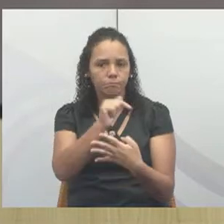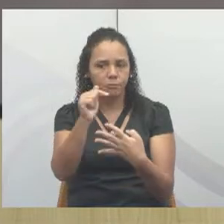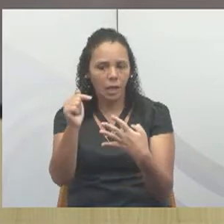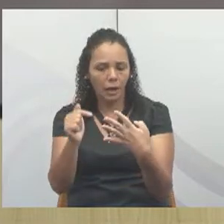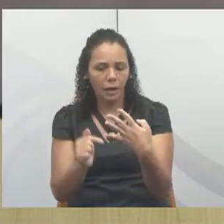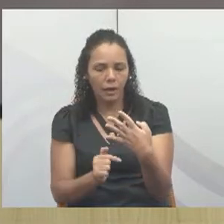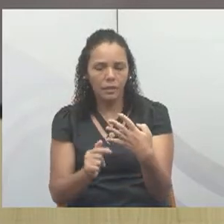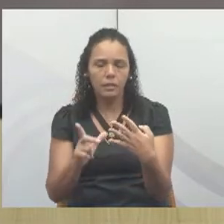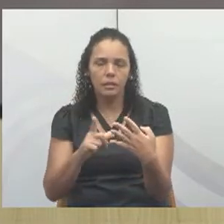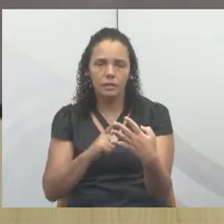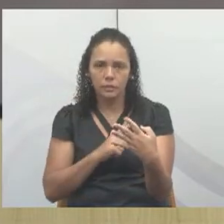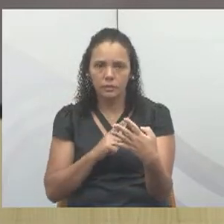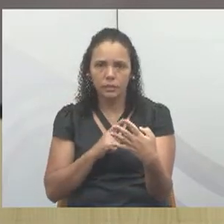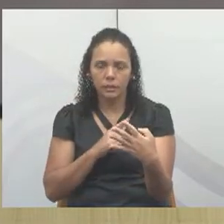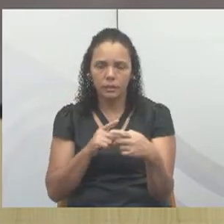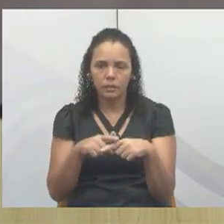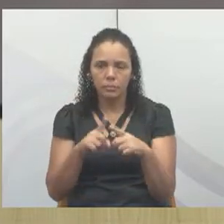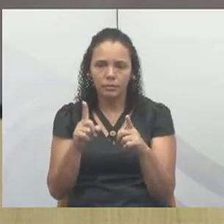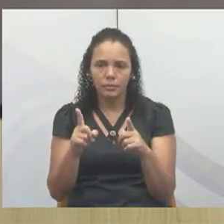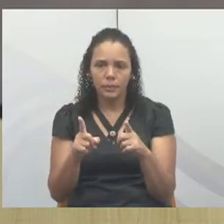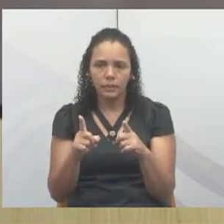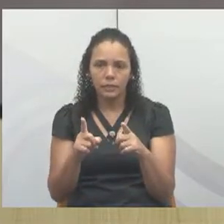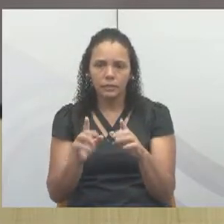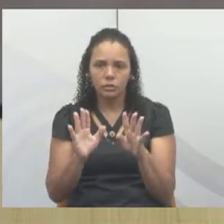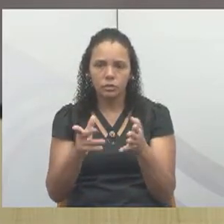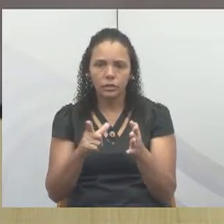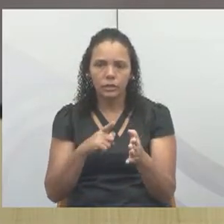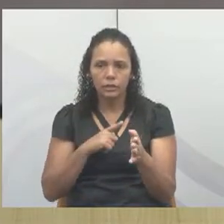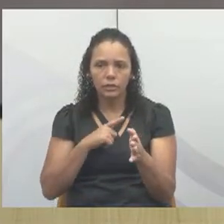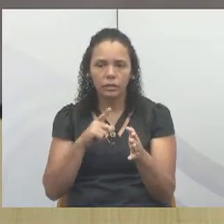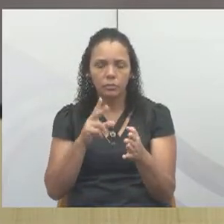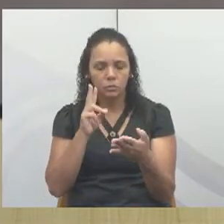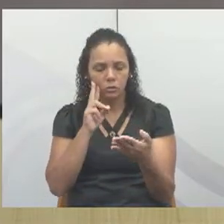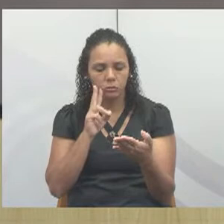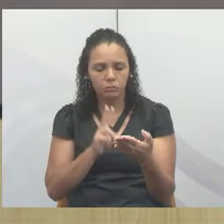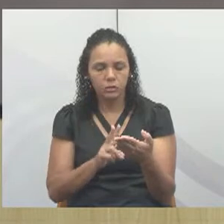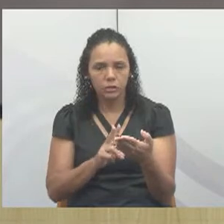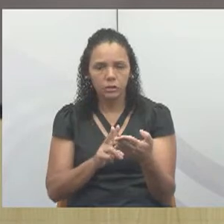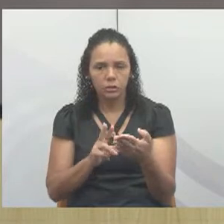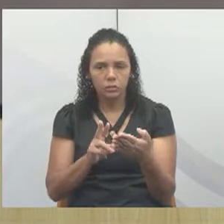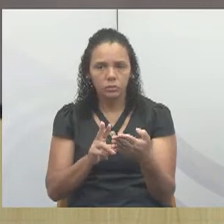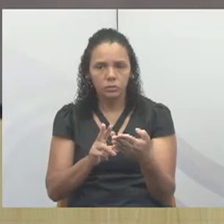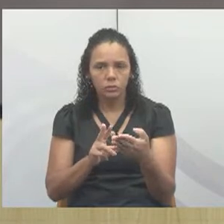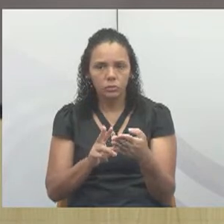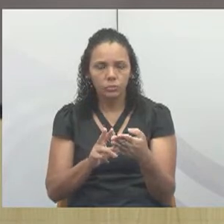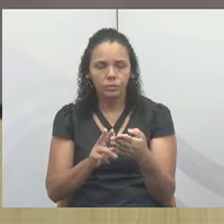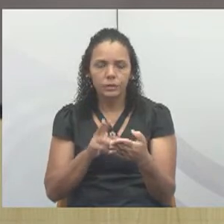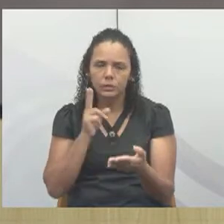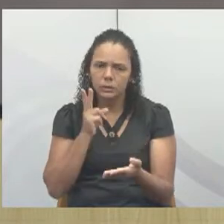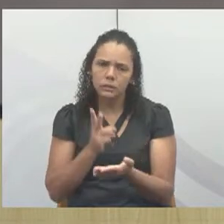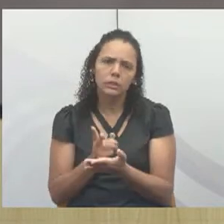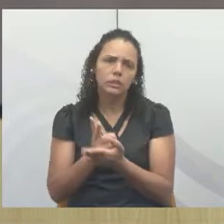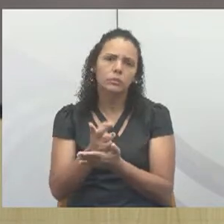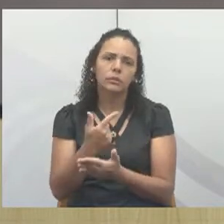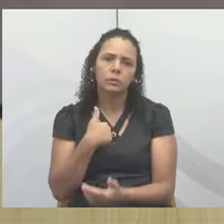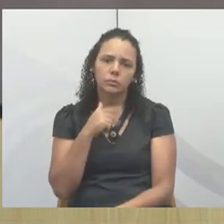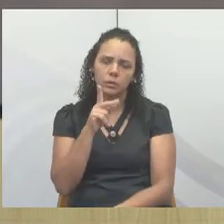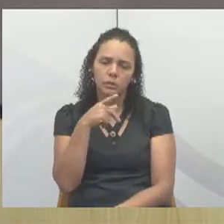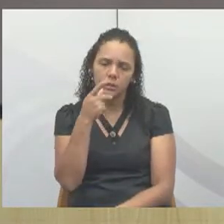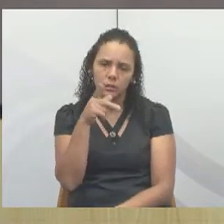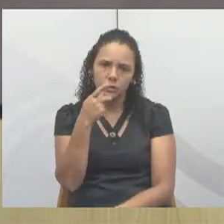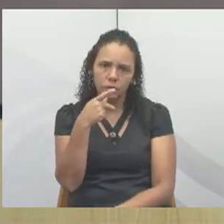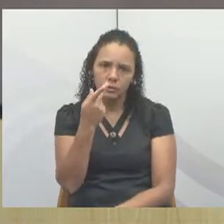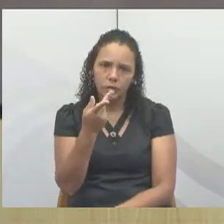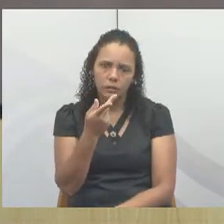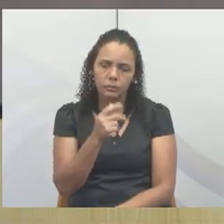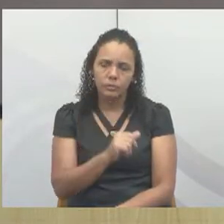ações. Só que a gente já tem acompanhado todas as loas, eu falo nisso, e